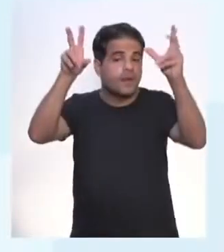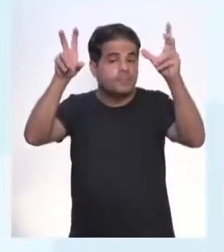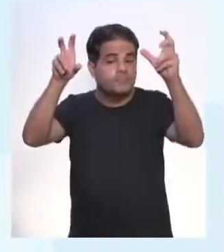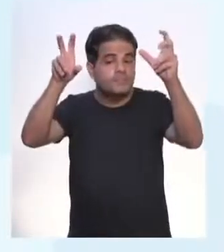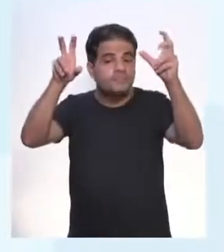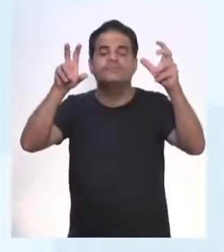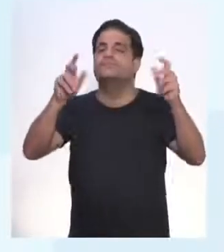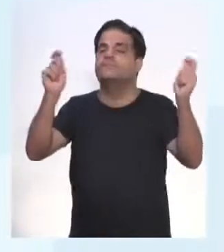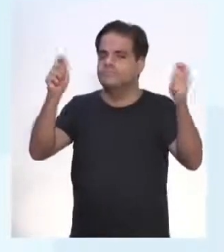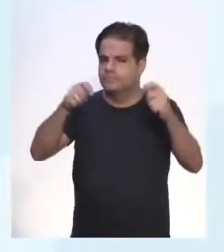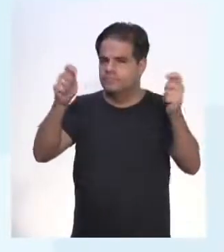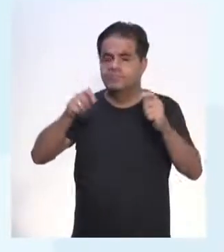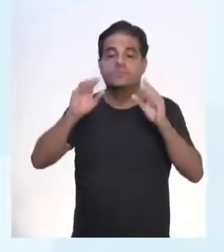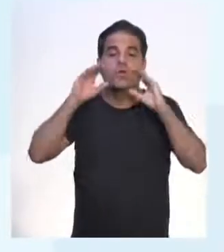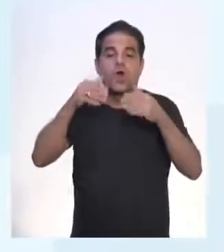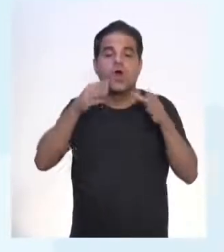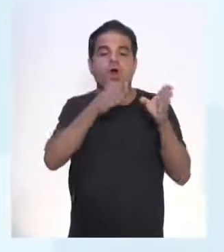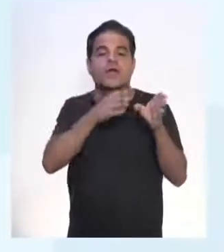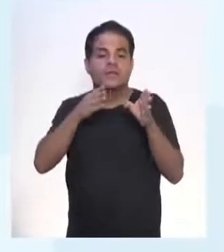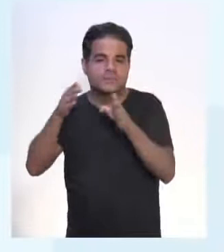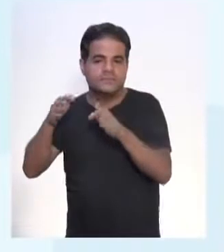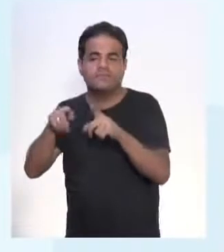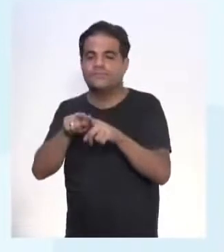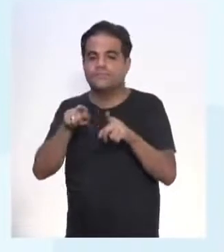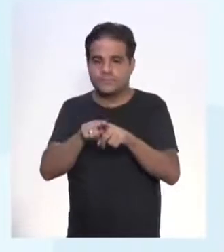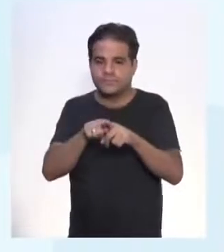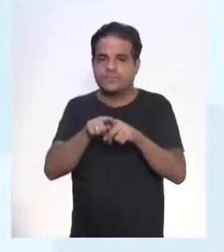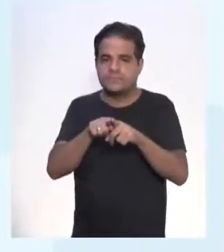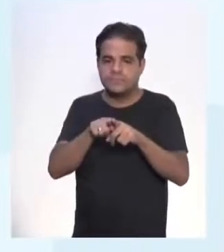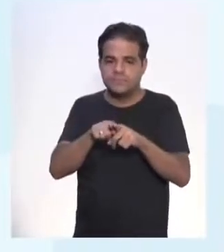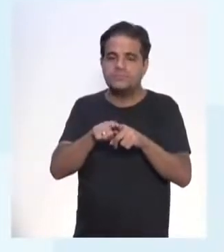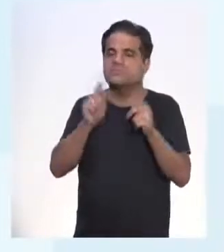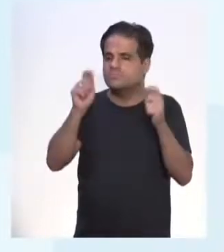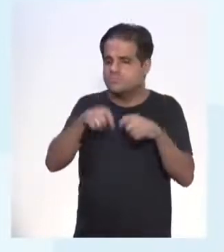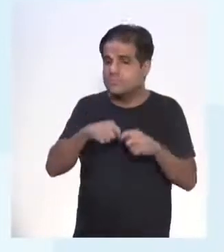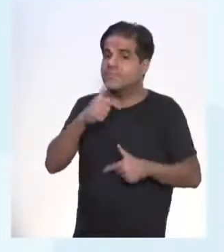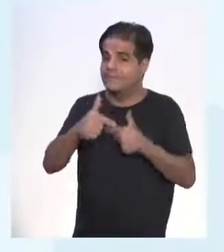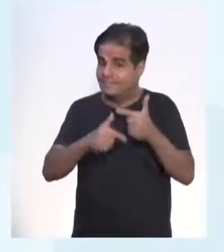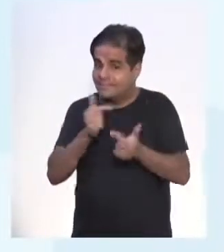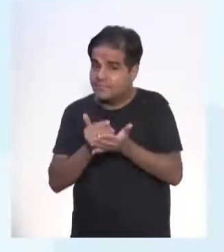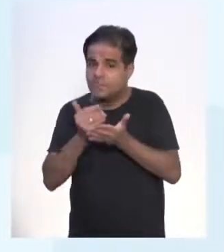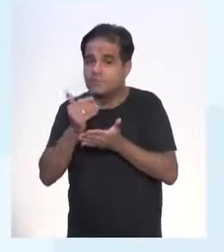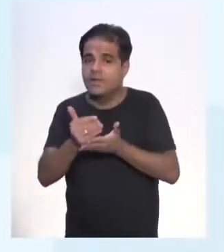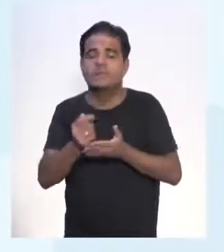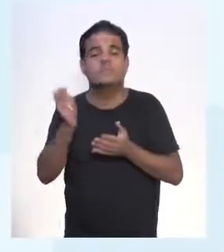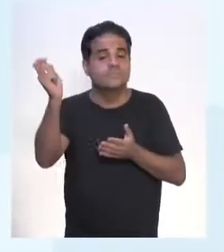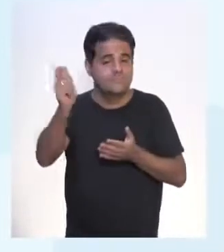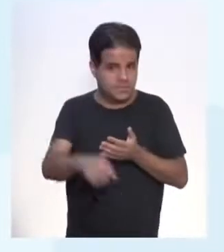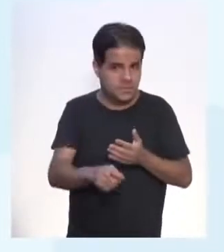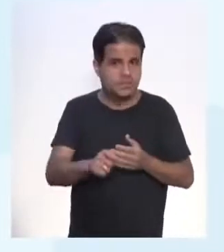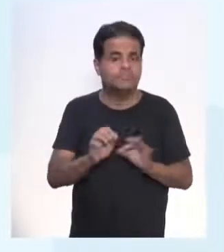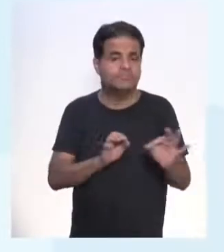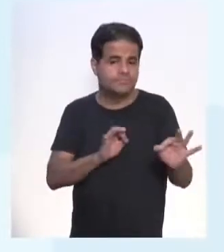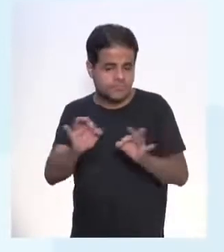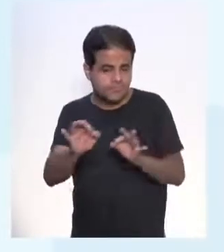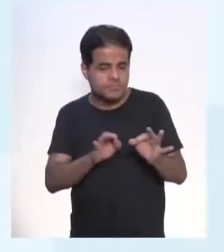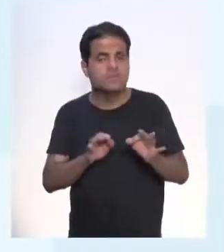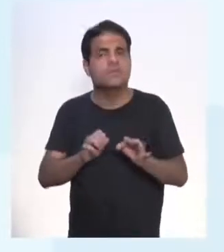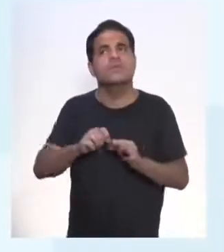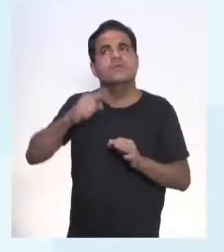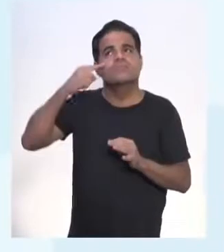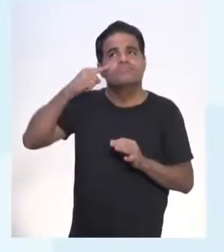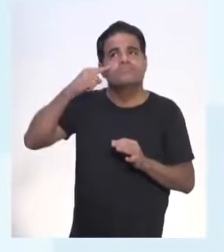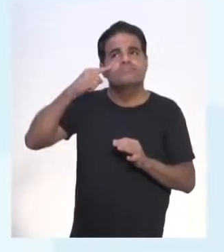tá? Então é possível organizar também, vai dar mais trabalho, mas é possível também tentar fazer